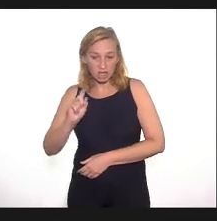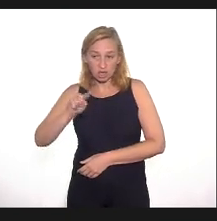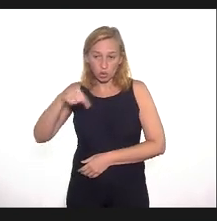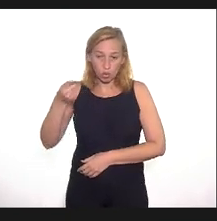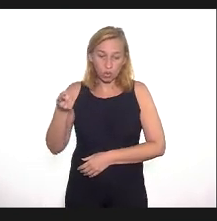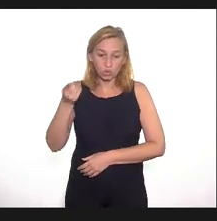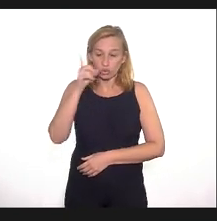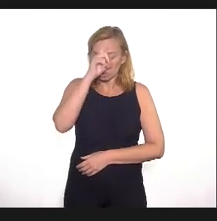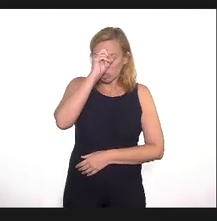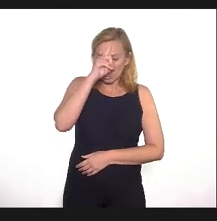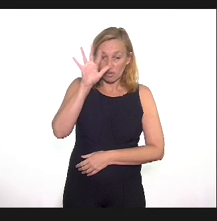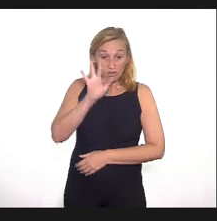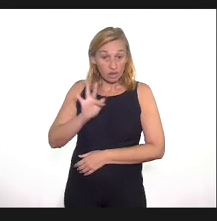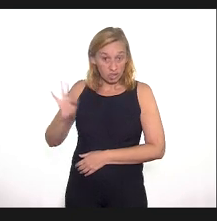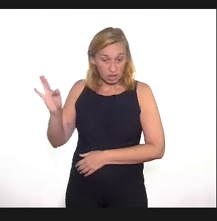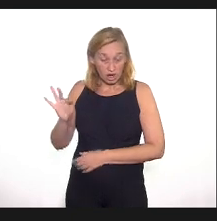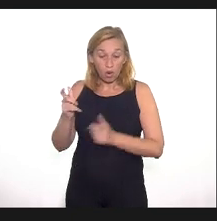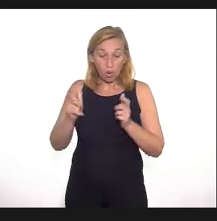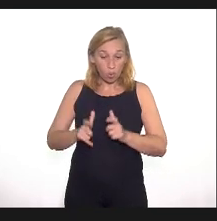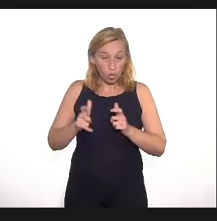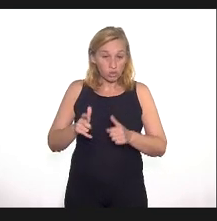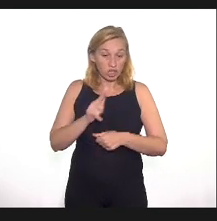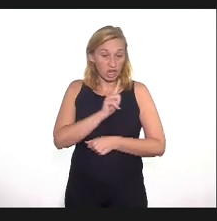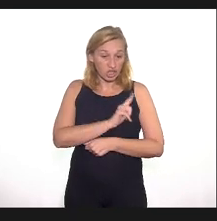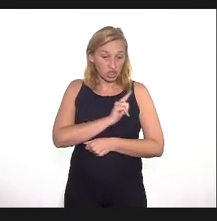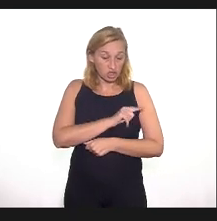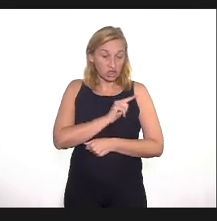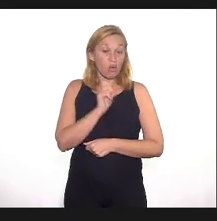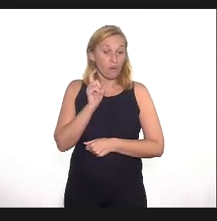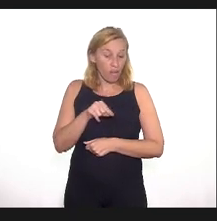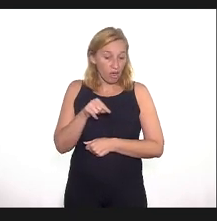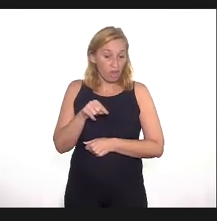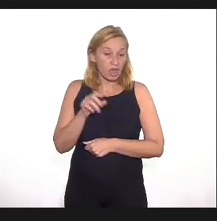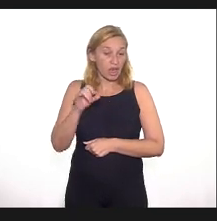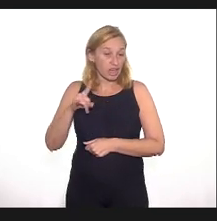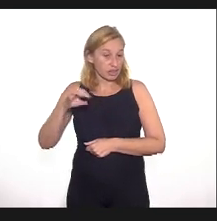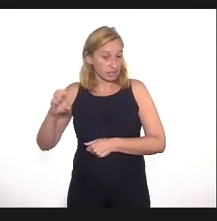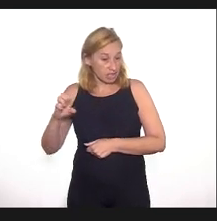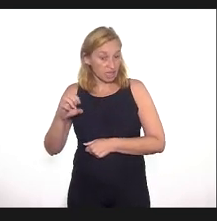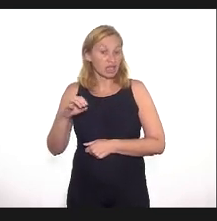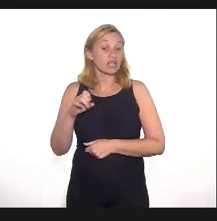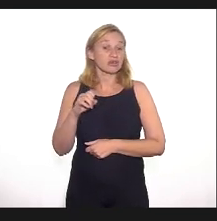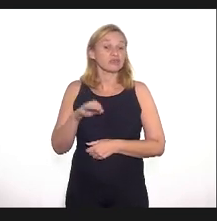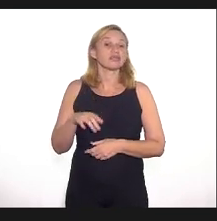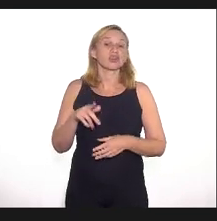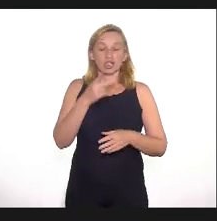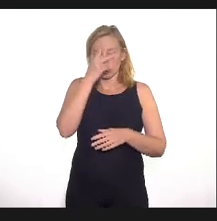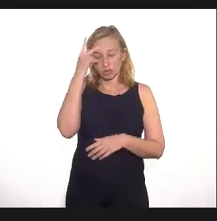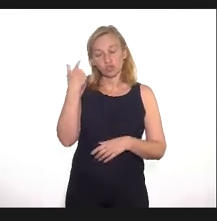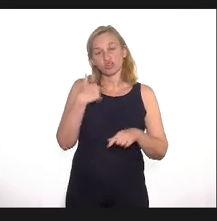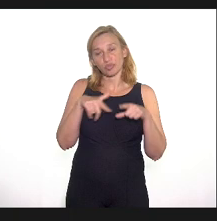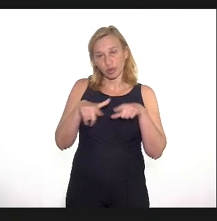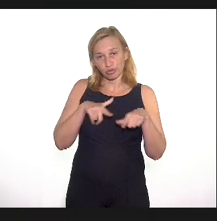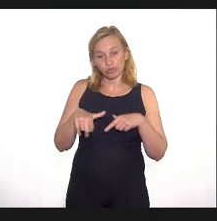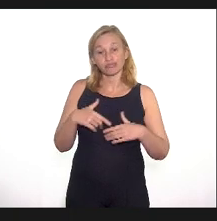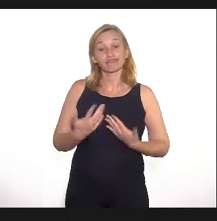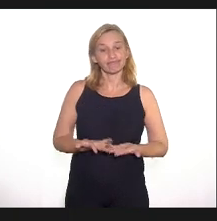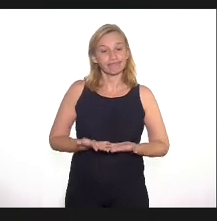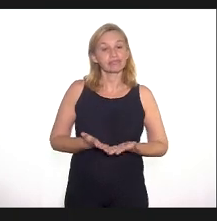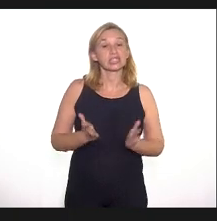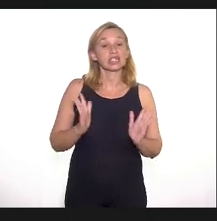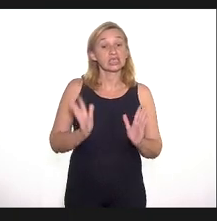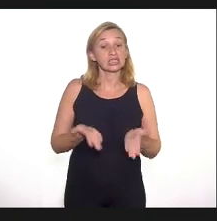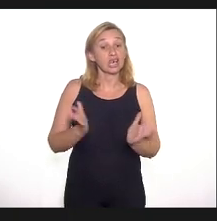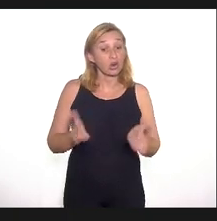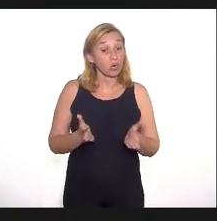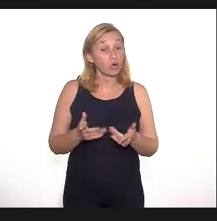os outros hospitais onde a gestão é EBSER, são os trabalhadores. E agora nós